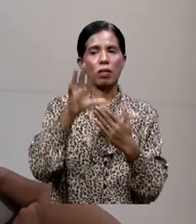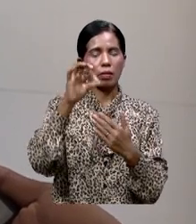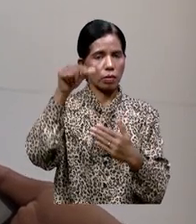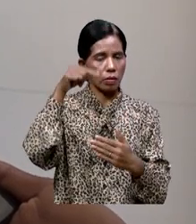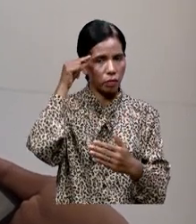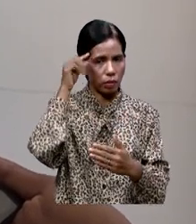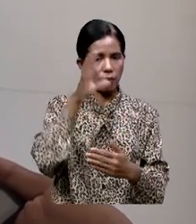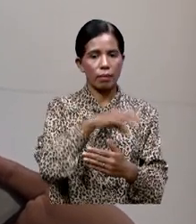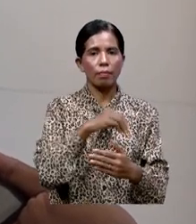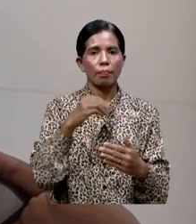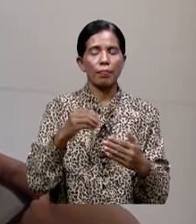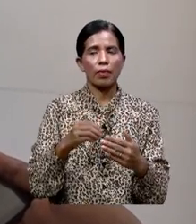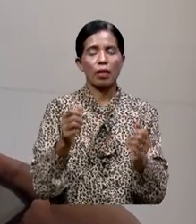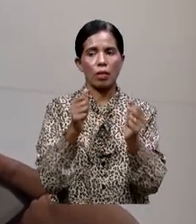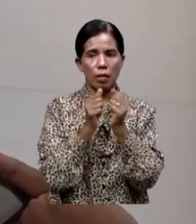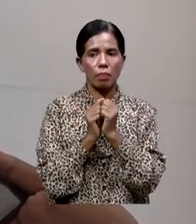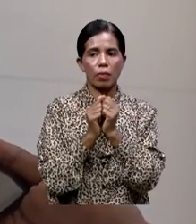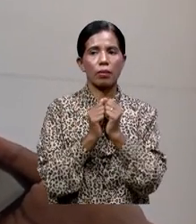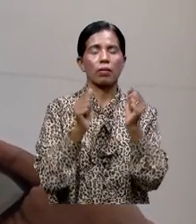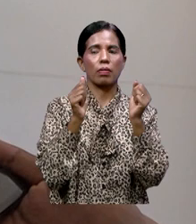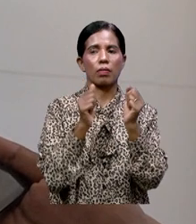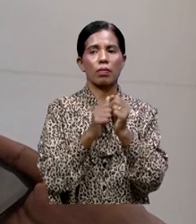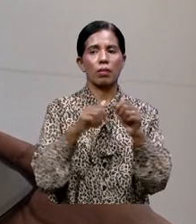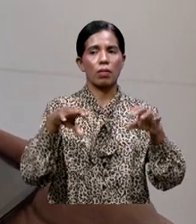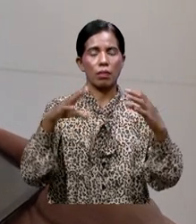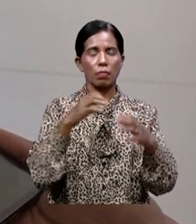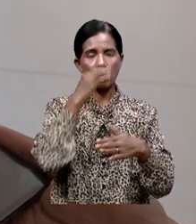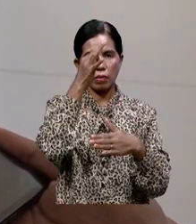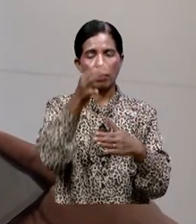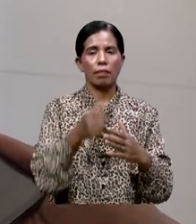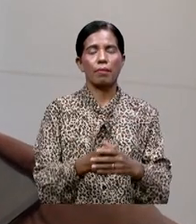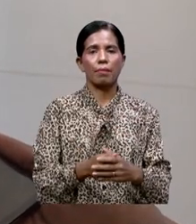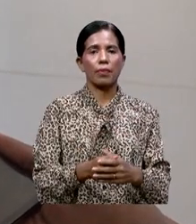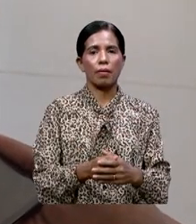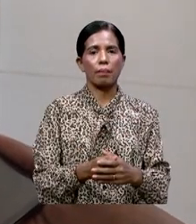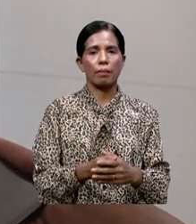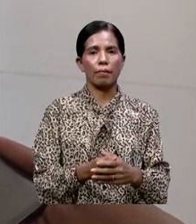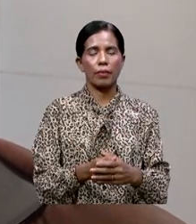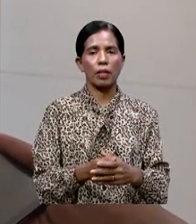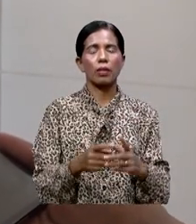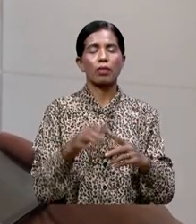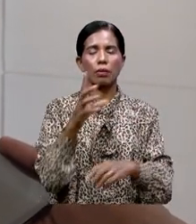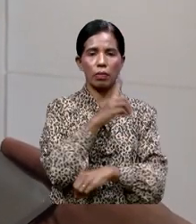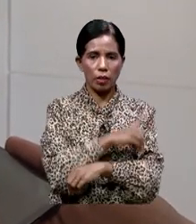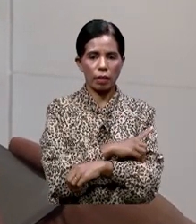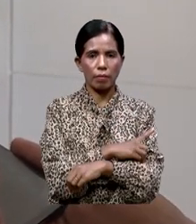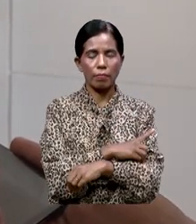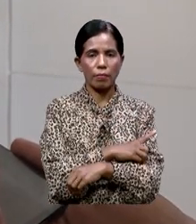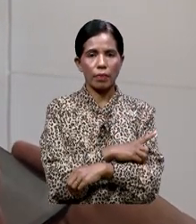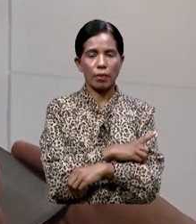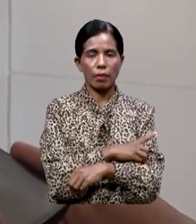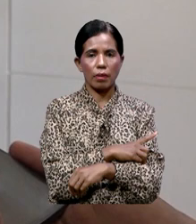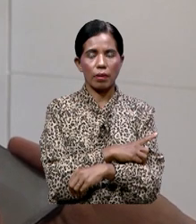nian ho hamutu ko conselho de imprensa ba uin. Portanto, ohin além